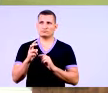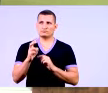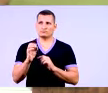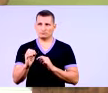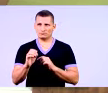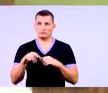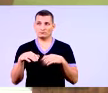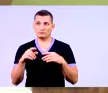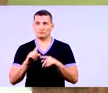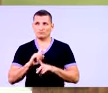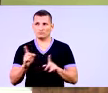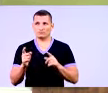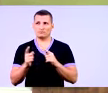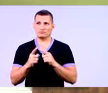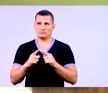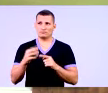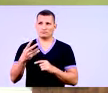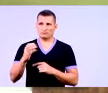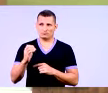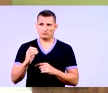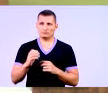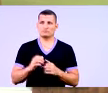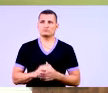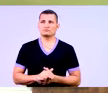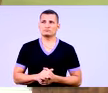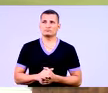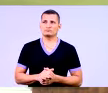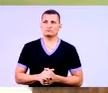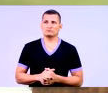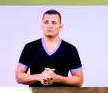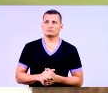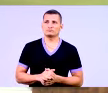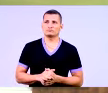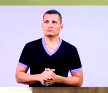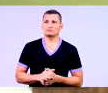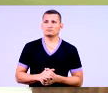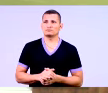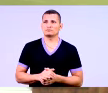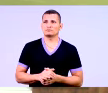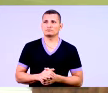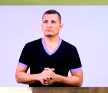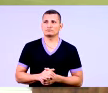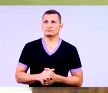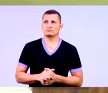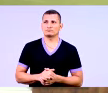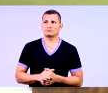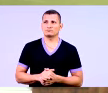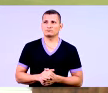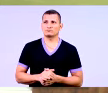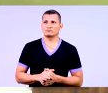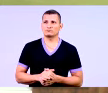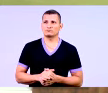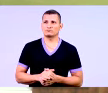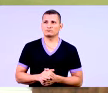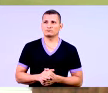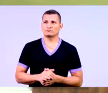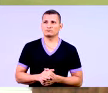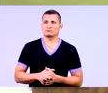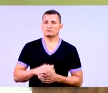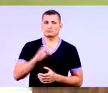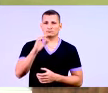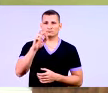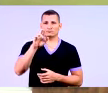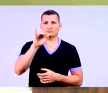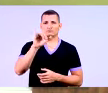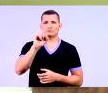não igual a 40 bacana tão beleza e olha que eu vou olha que o crispim